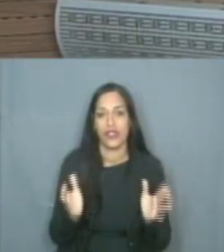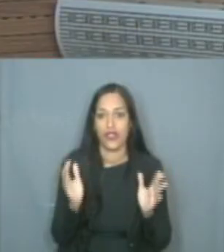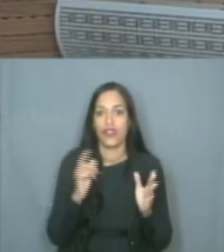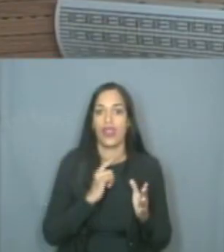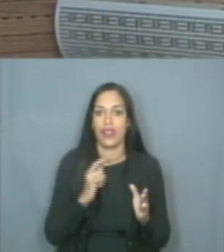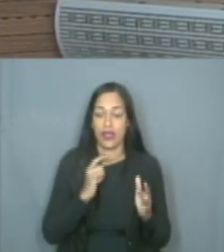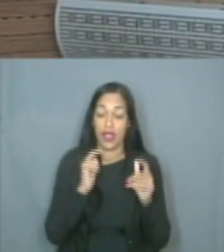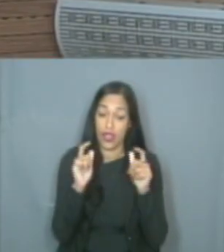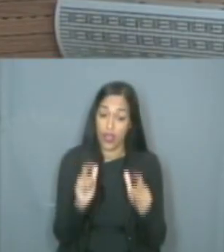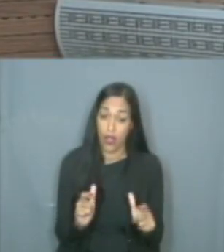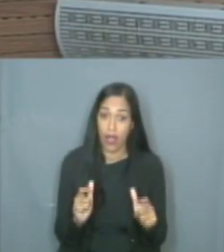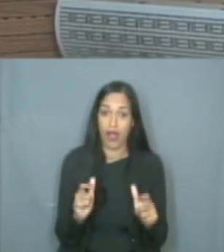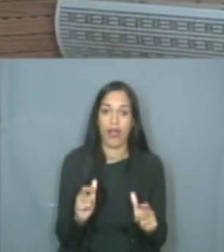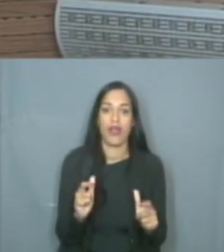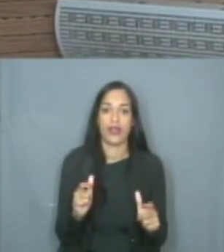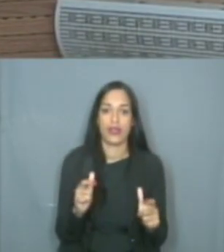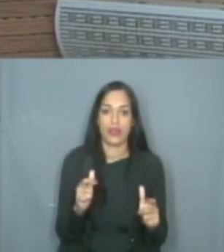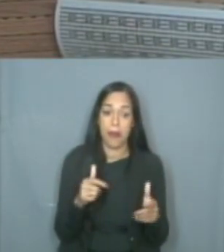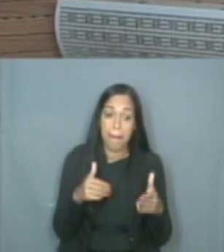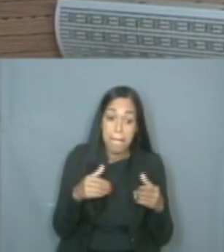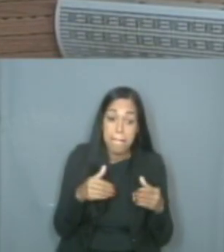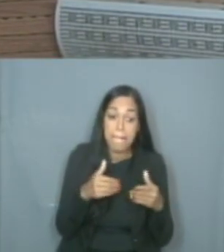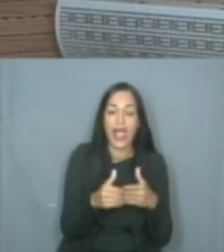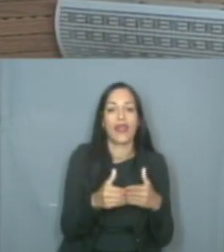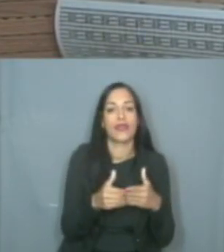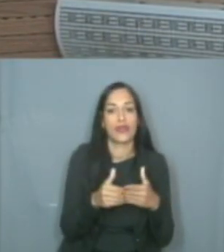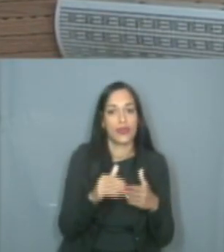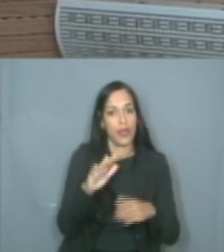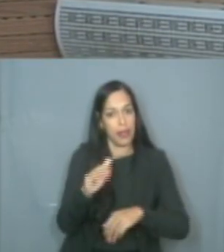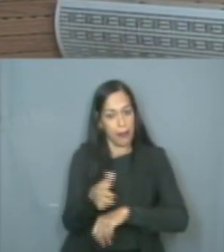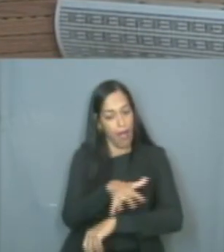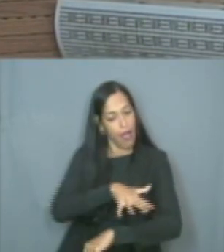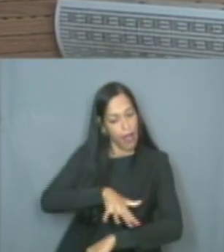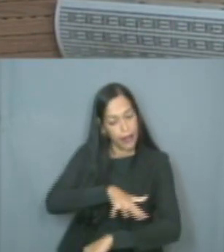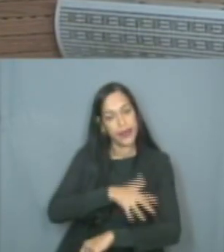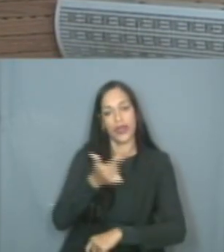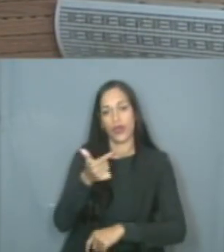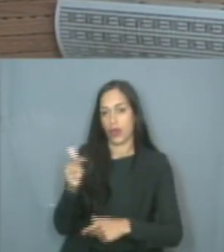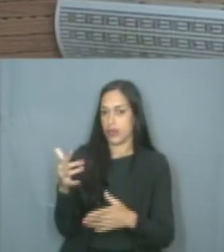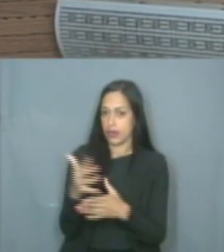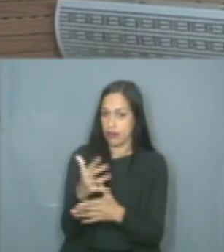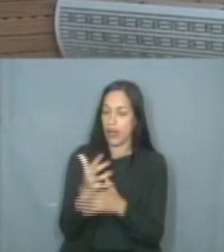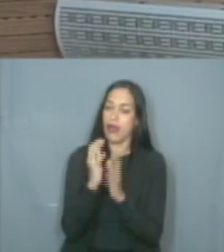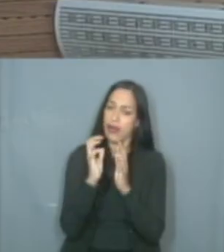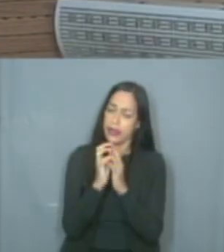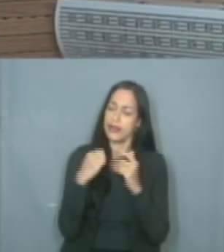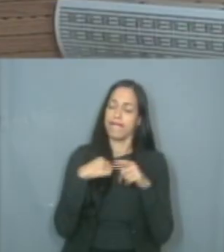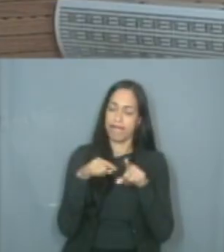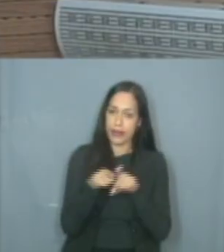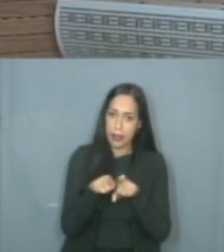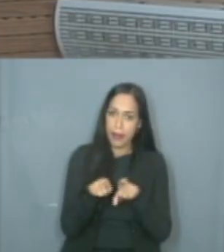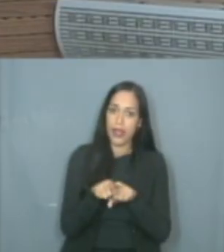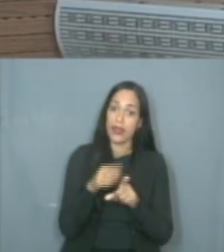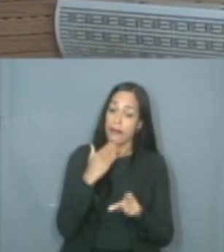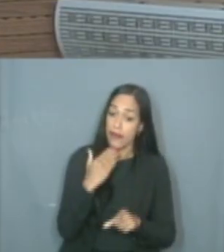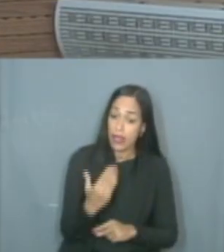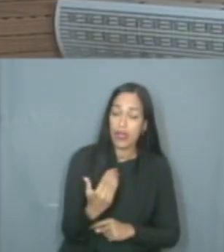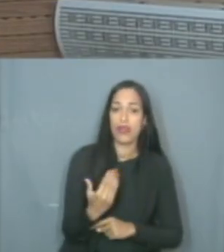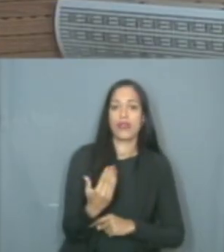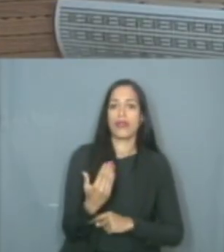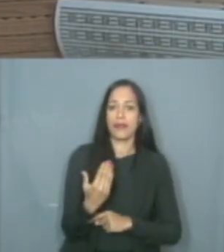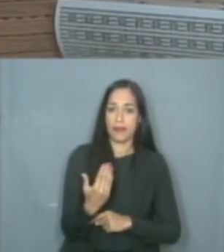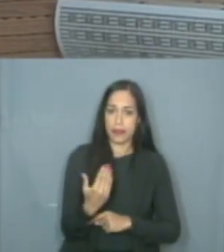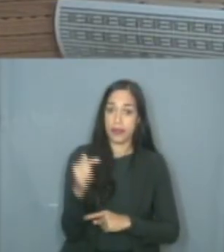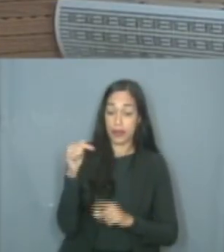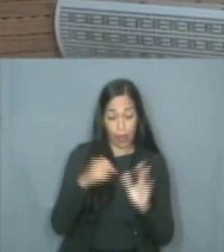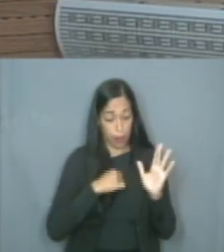locais próximos a Parcãos, em outras cidades, e Recife precisa também largar na frente, colocando, aqui tem